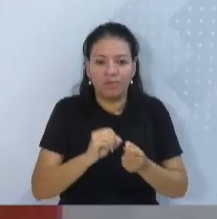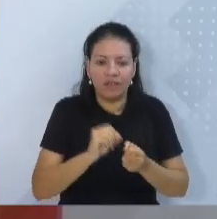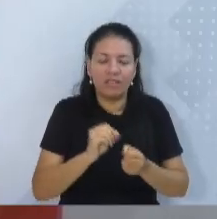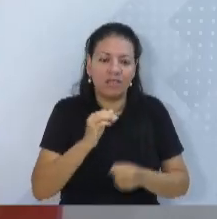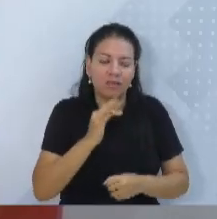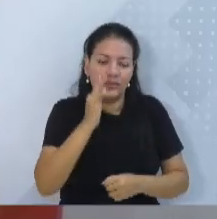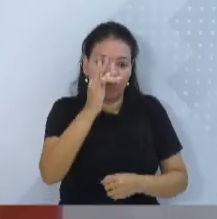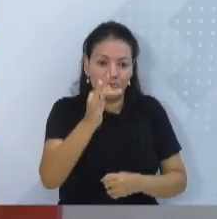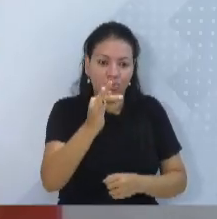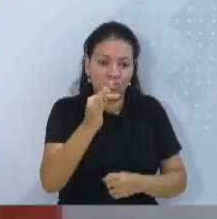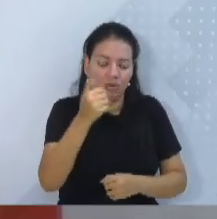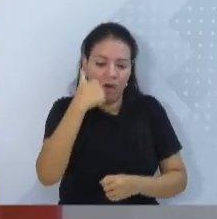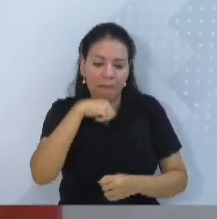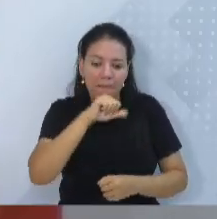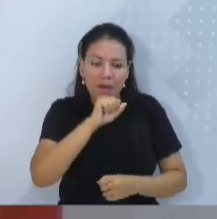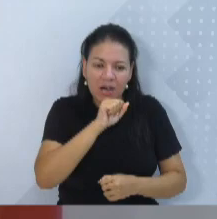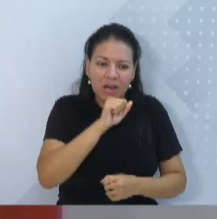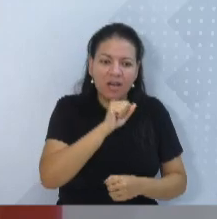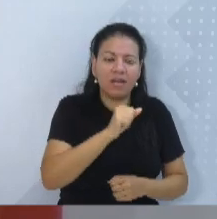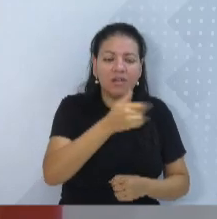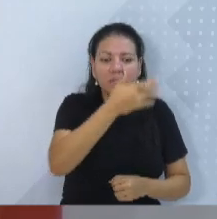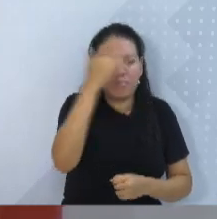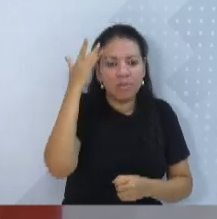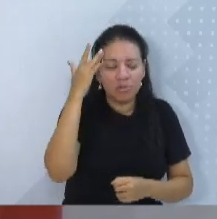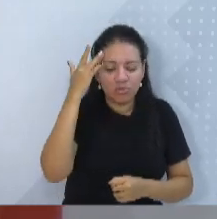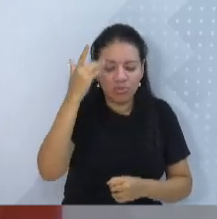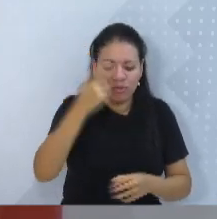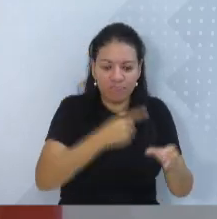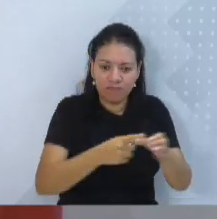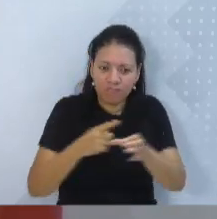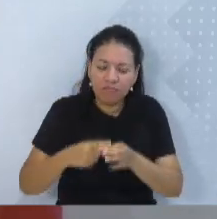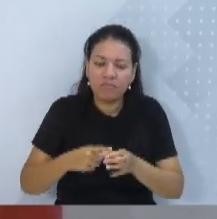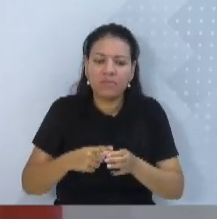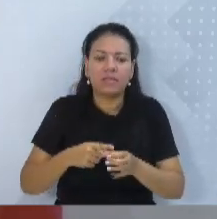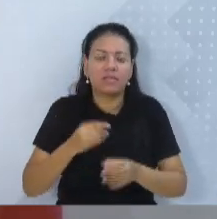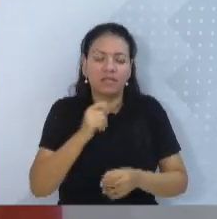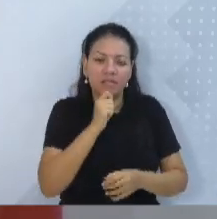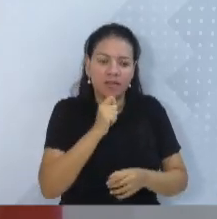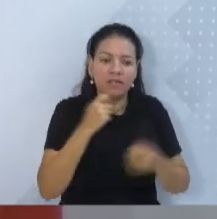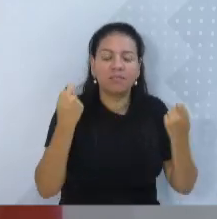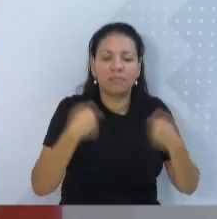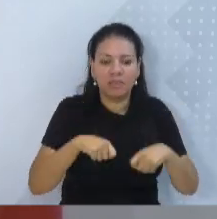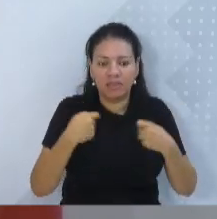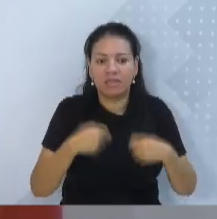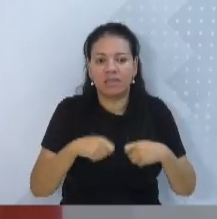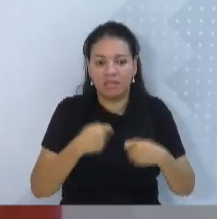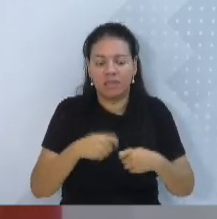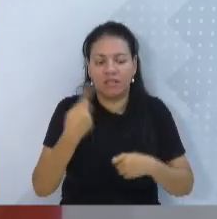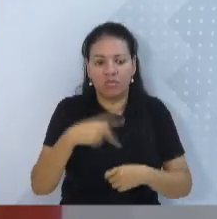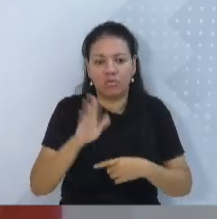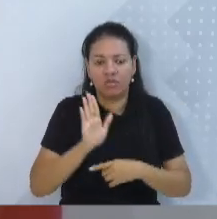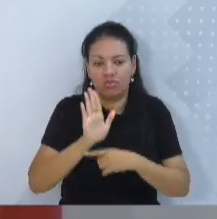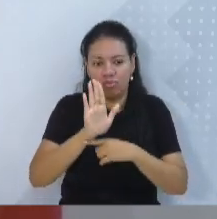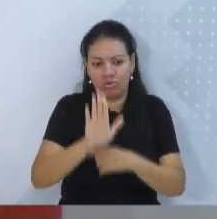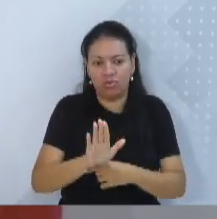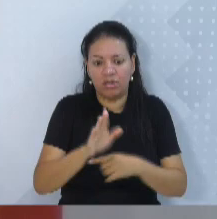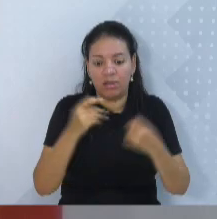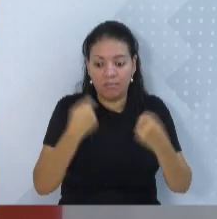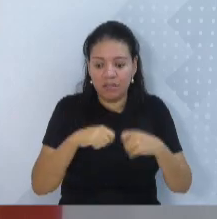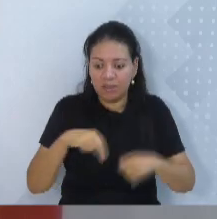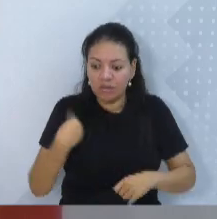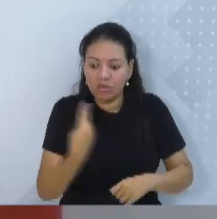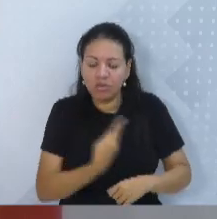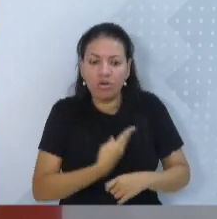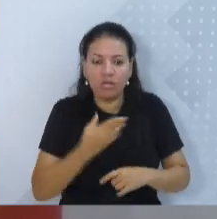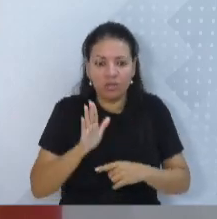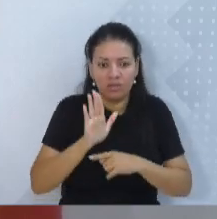muitas mães muitas pessoas aqui na nossa cidade ainda precisam da sua ajuda precisam da